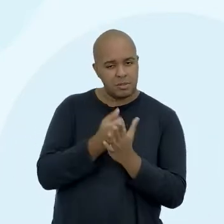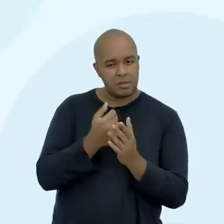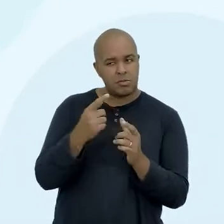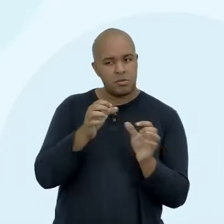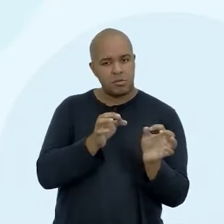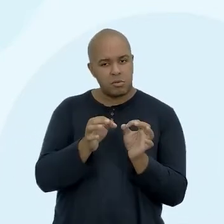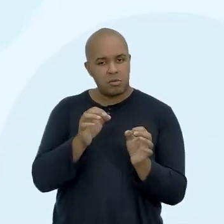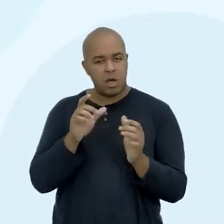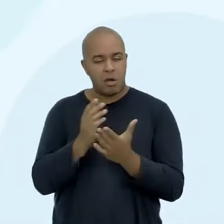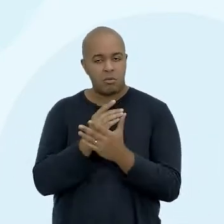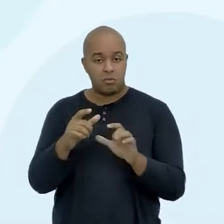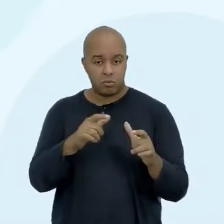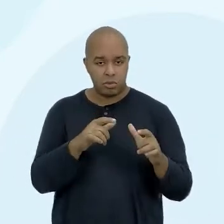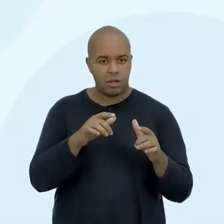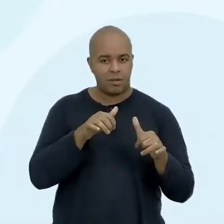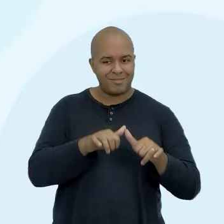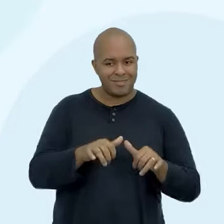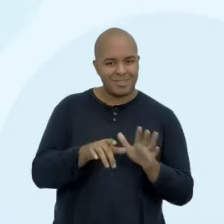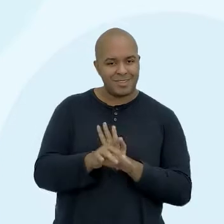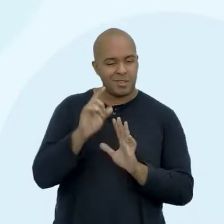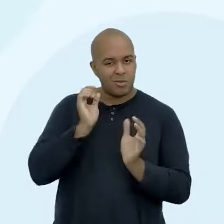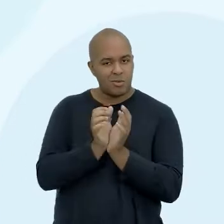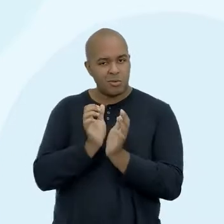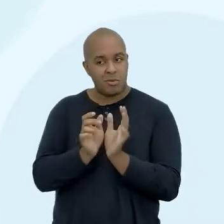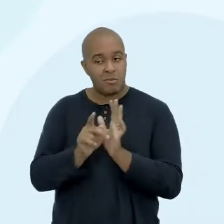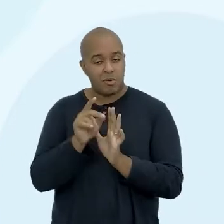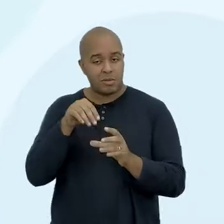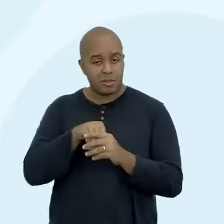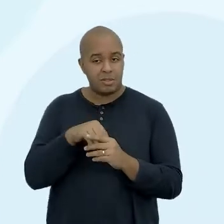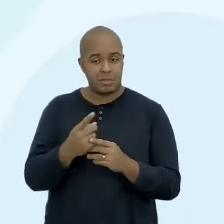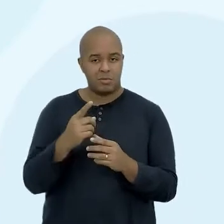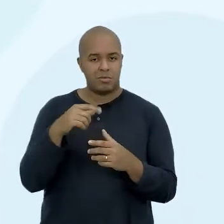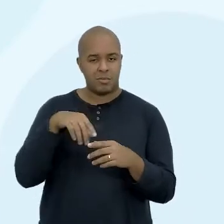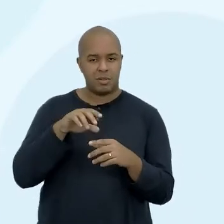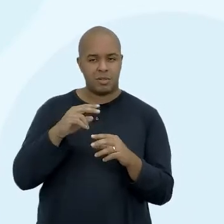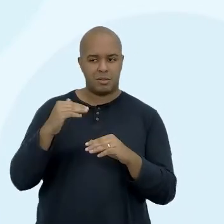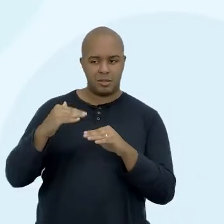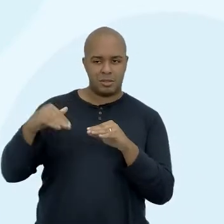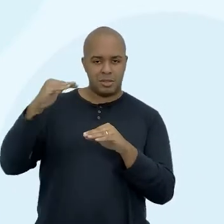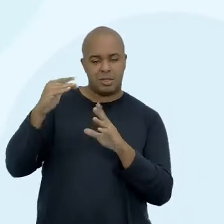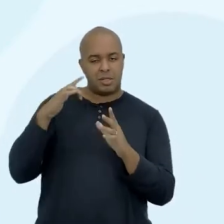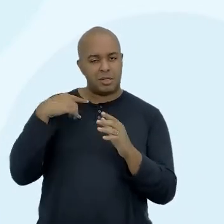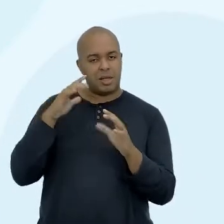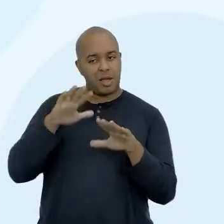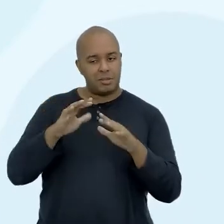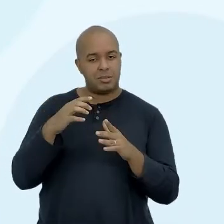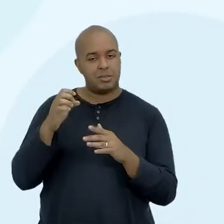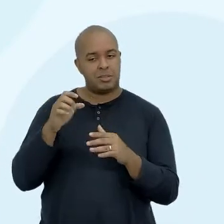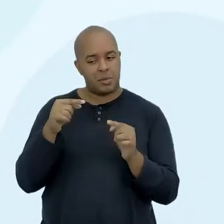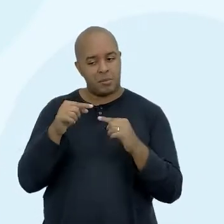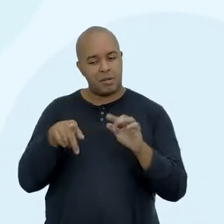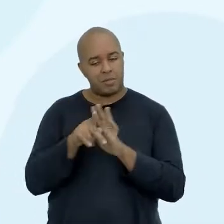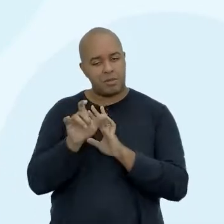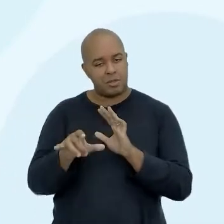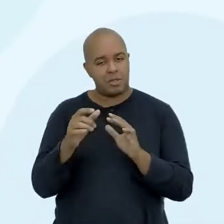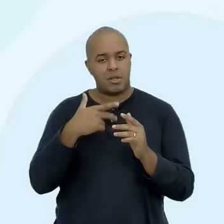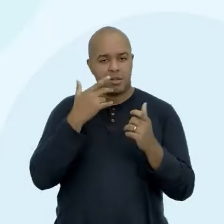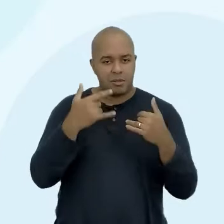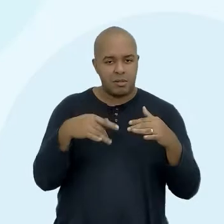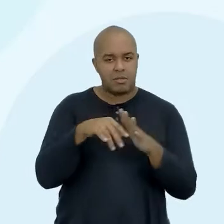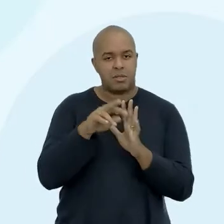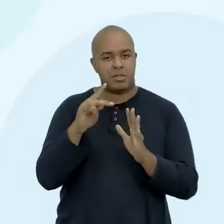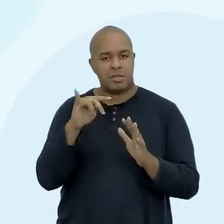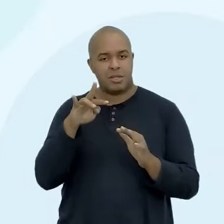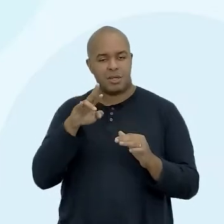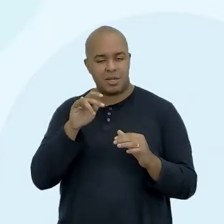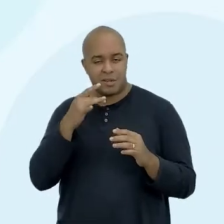um determinado lugar, é fixar esse grupo dentro de uma hierarquia, né? E geralmente é para isso, a gente está falando de